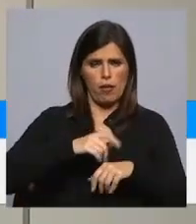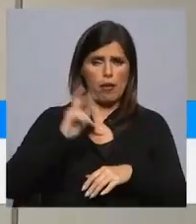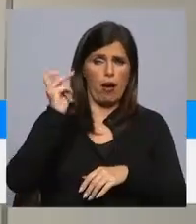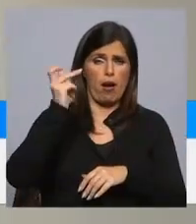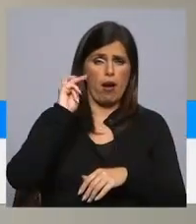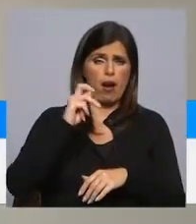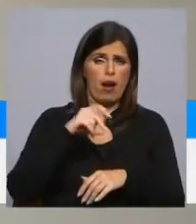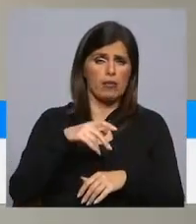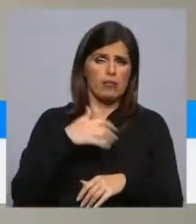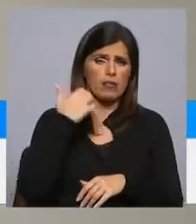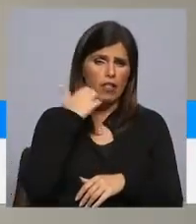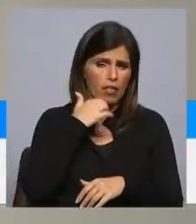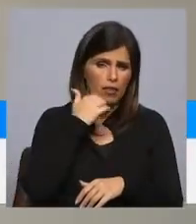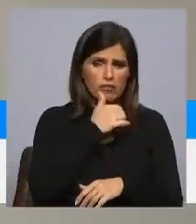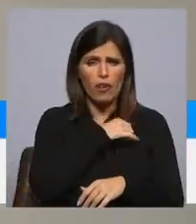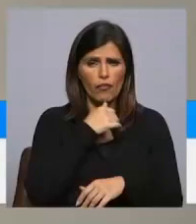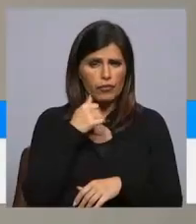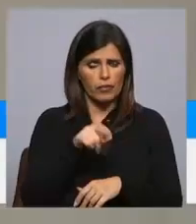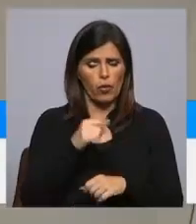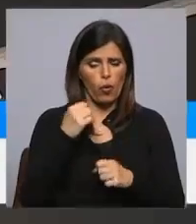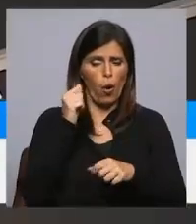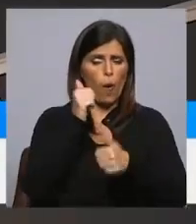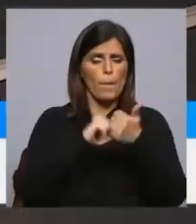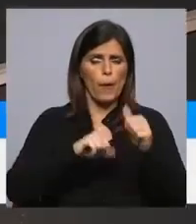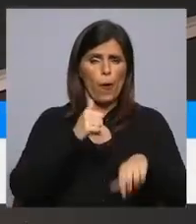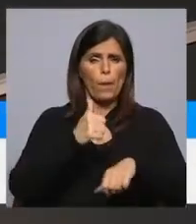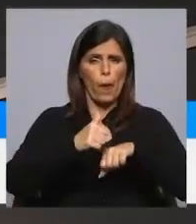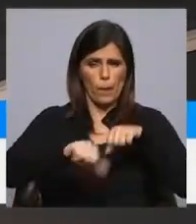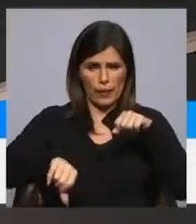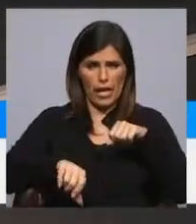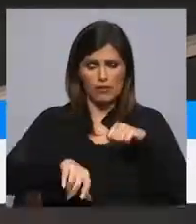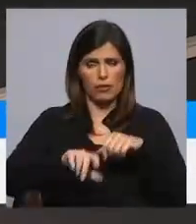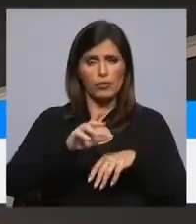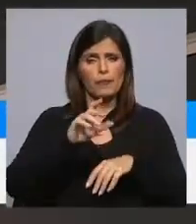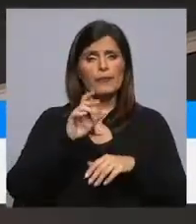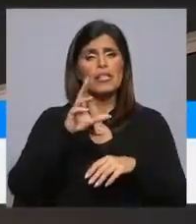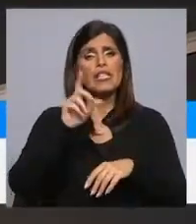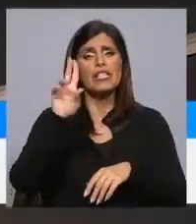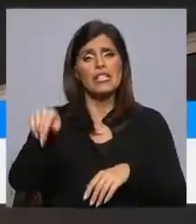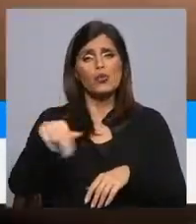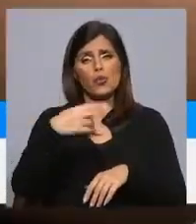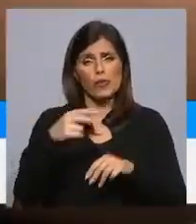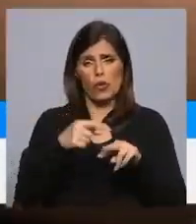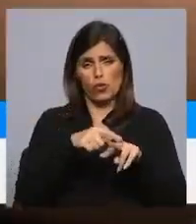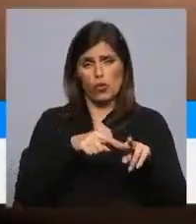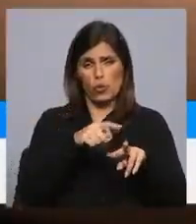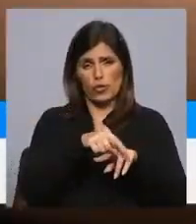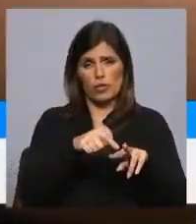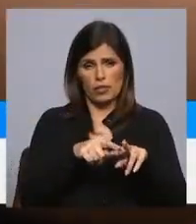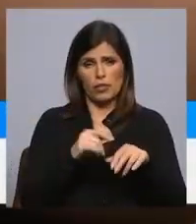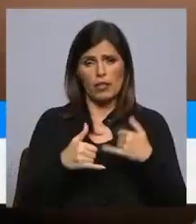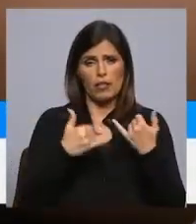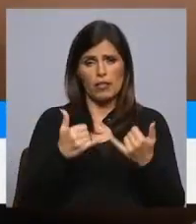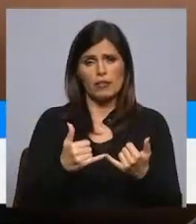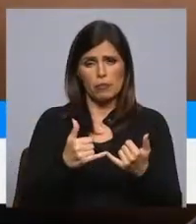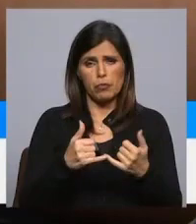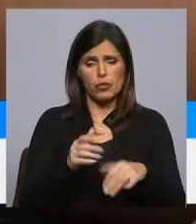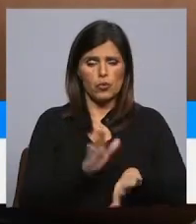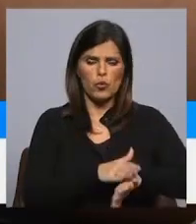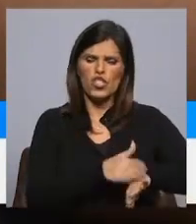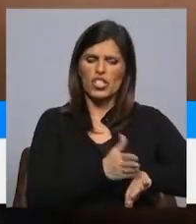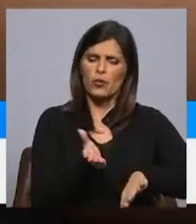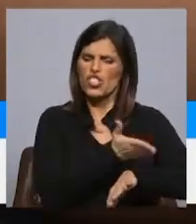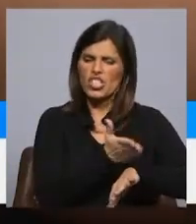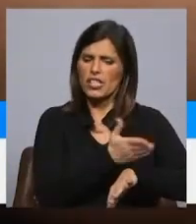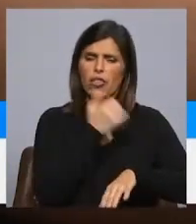o atraiçoam. Fui operado na Suíça, aos dois, e depois ficaram o esquerdo, ficou-me sempre a